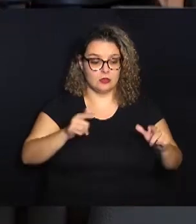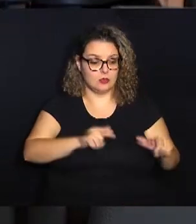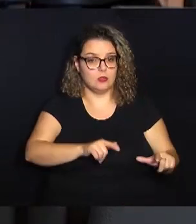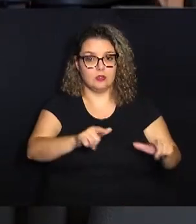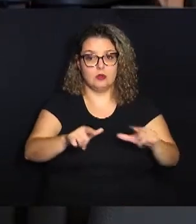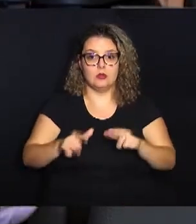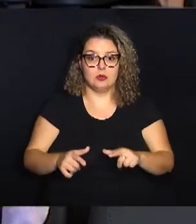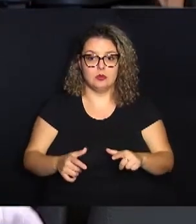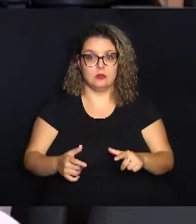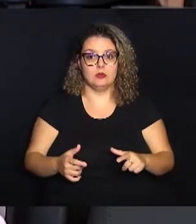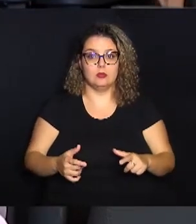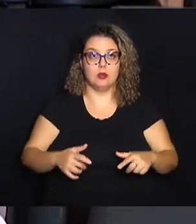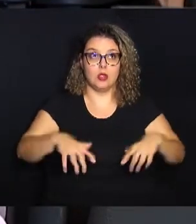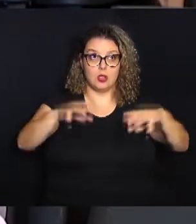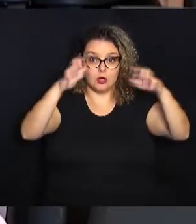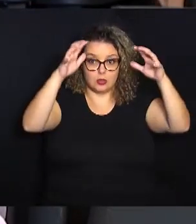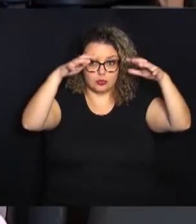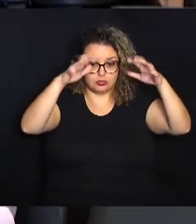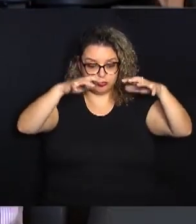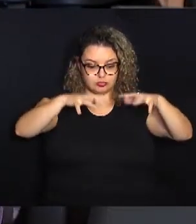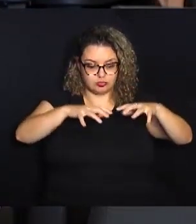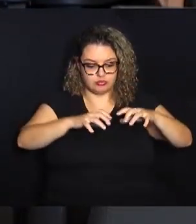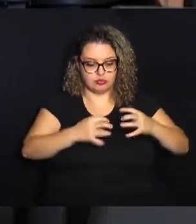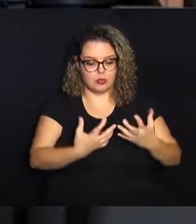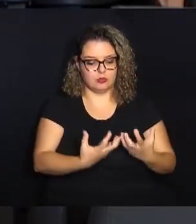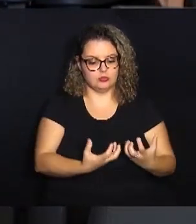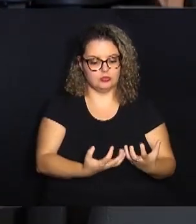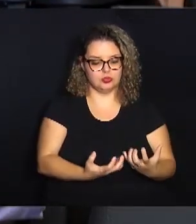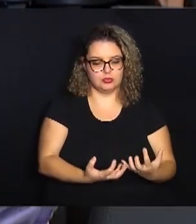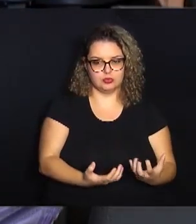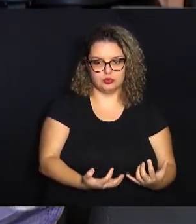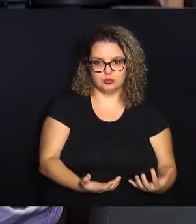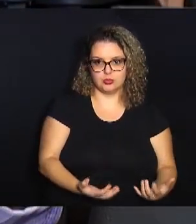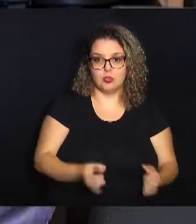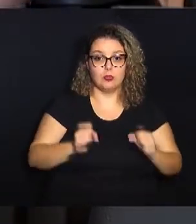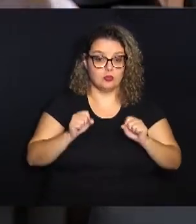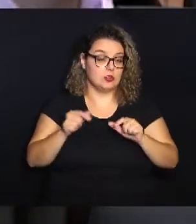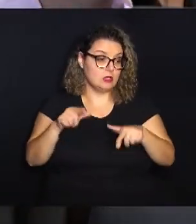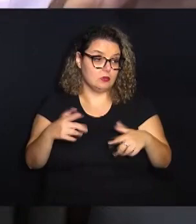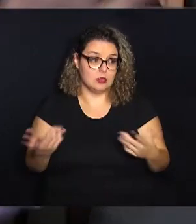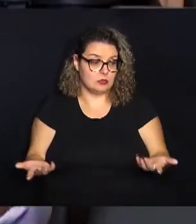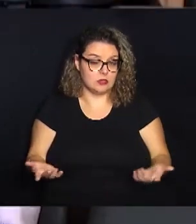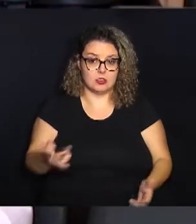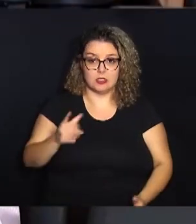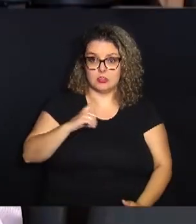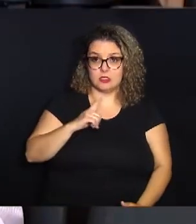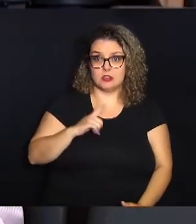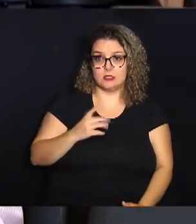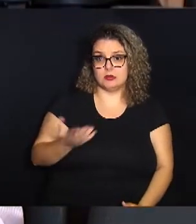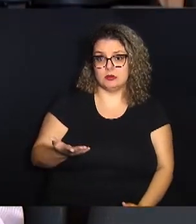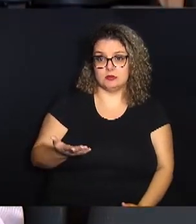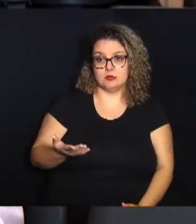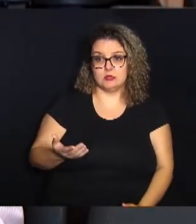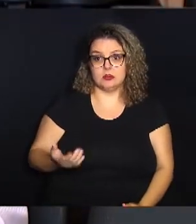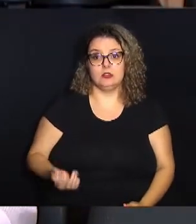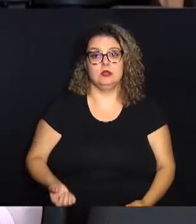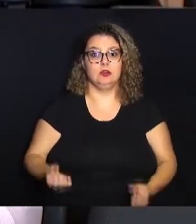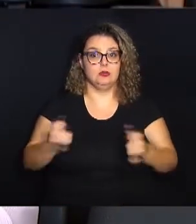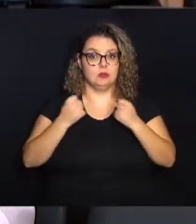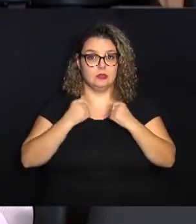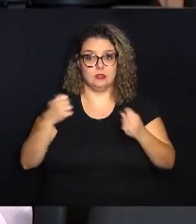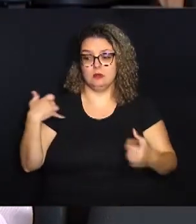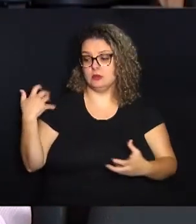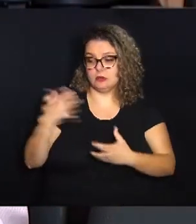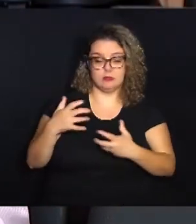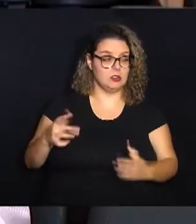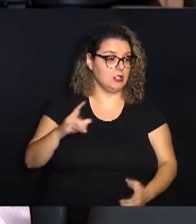para captação de parte dessa água, que poderia ser locais, inclusive, nós temos aí as academias da terceira